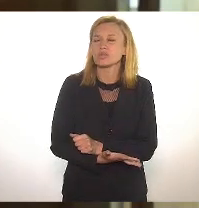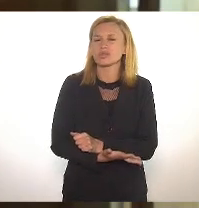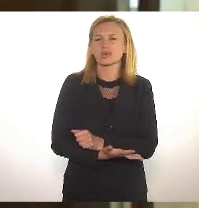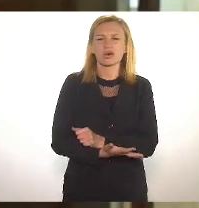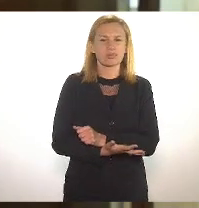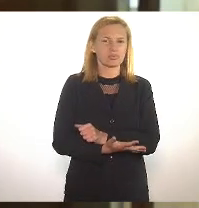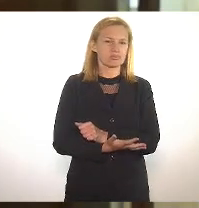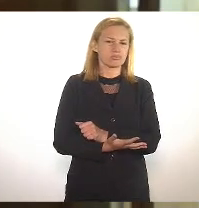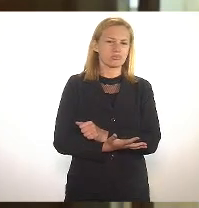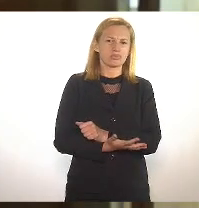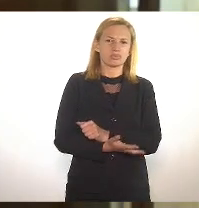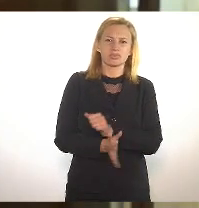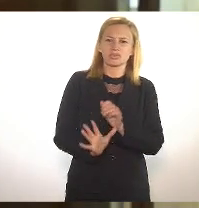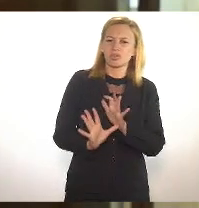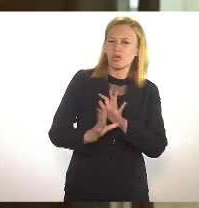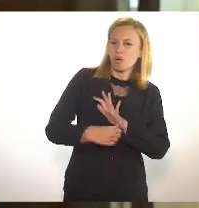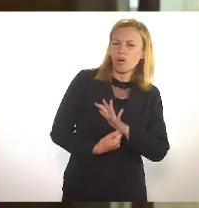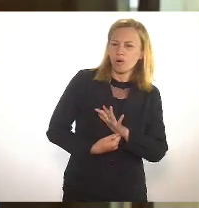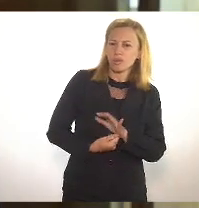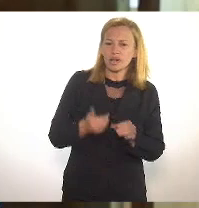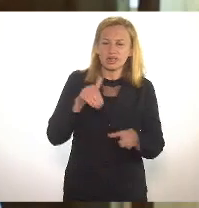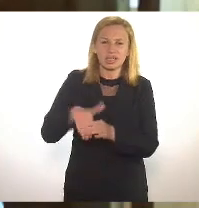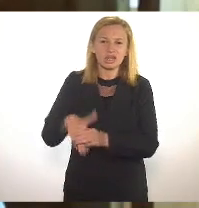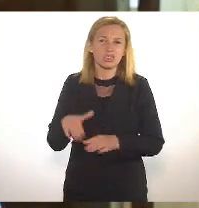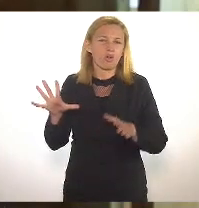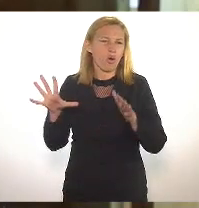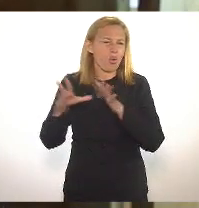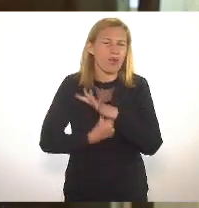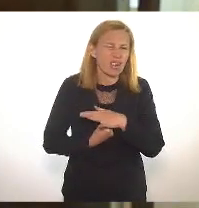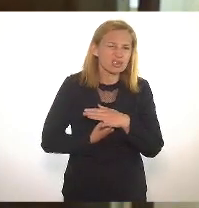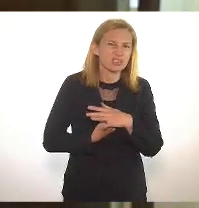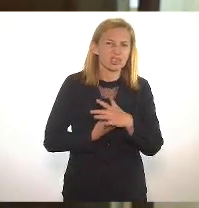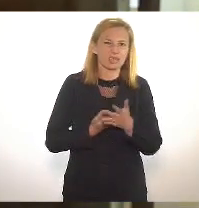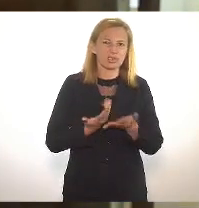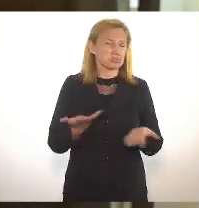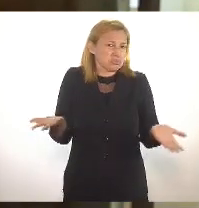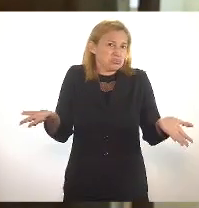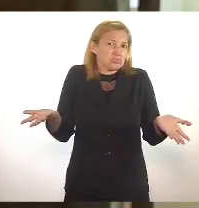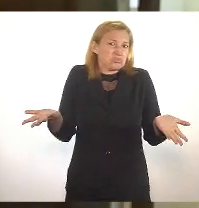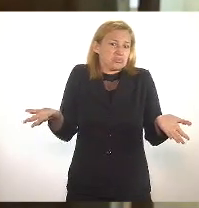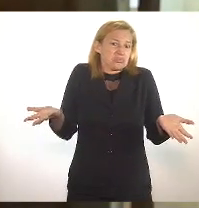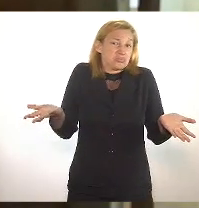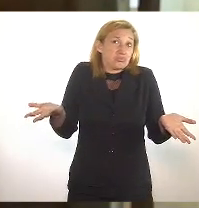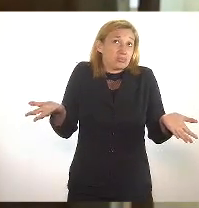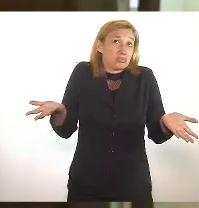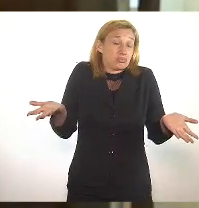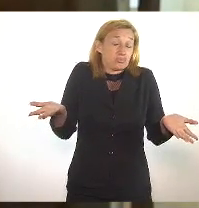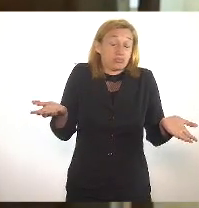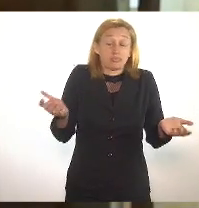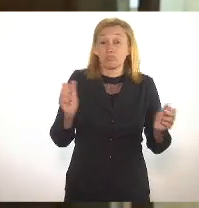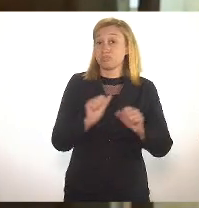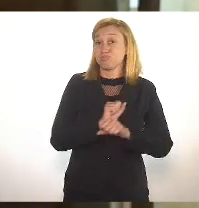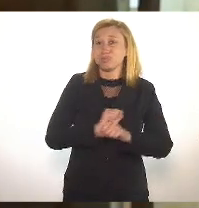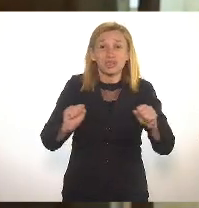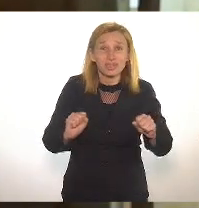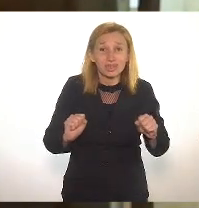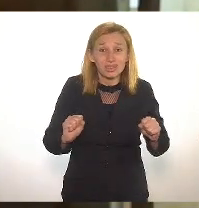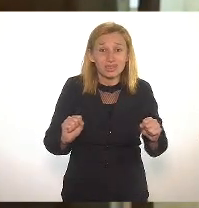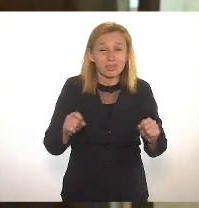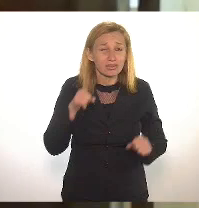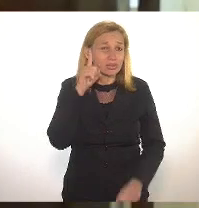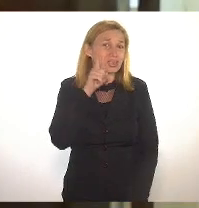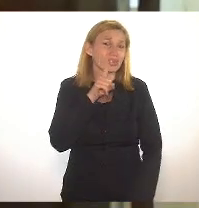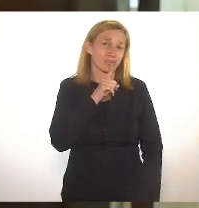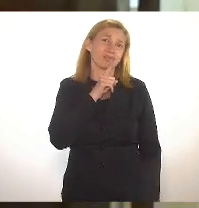tramóia, que as eleições estão sendo roubadas. Como fosse possível, nos